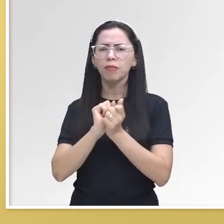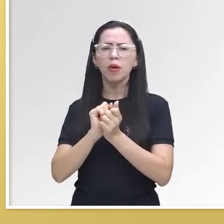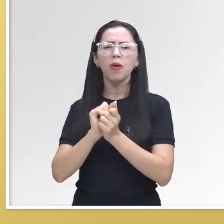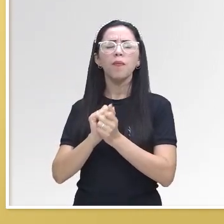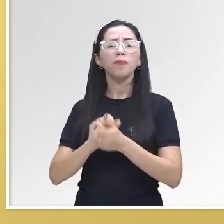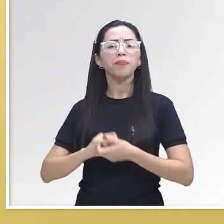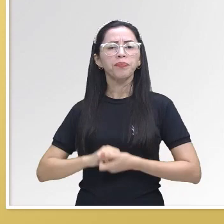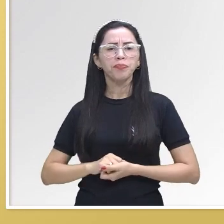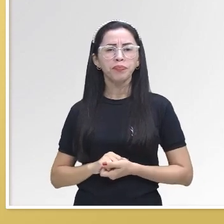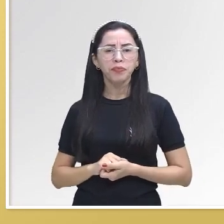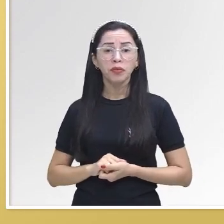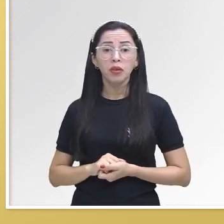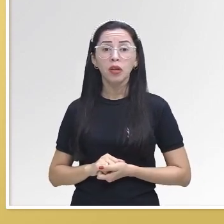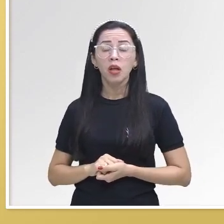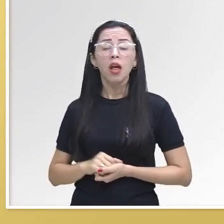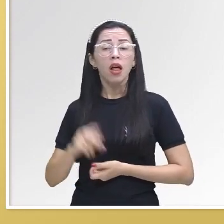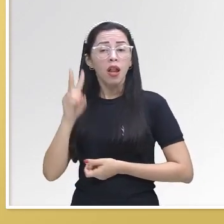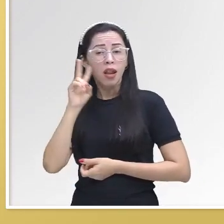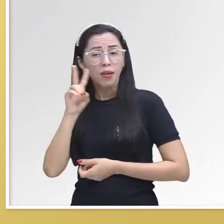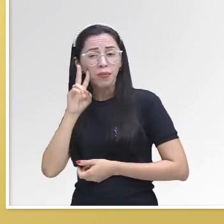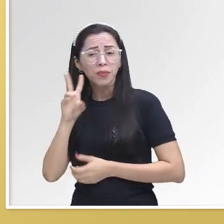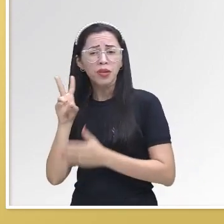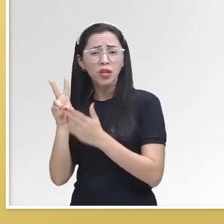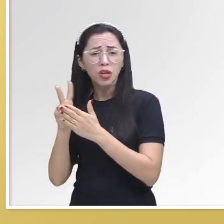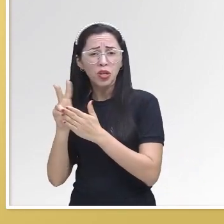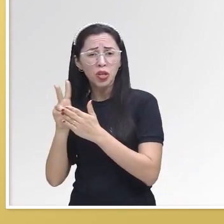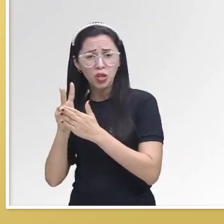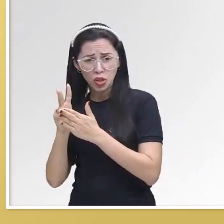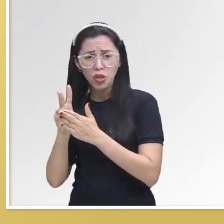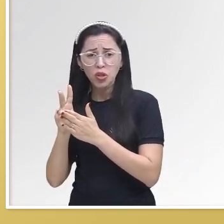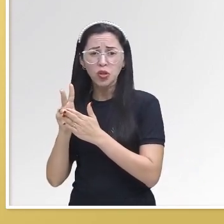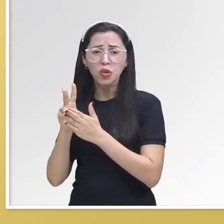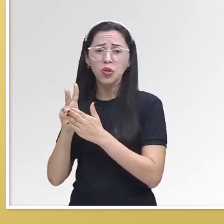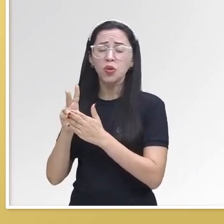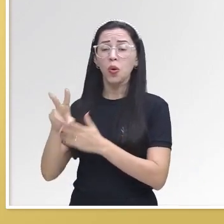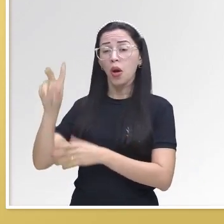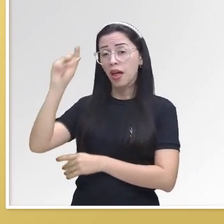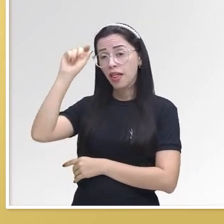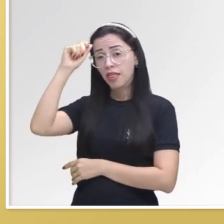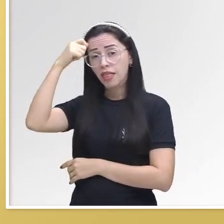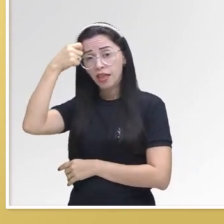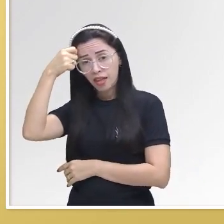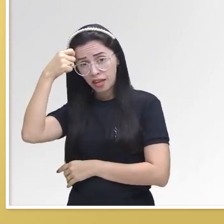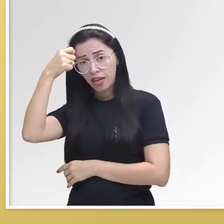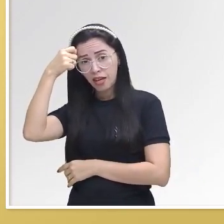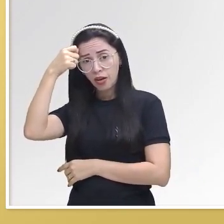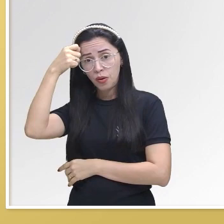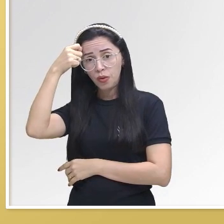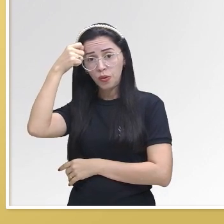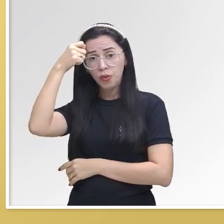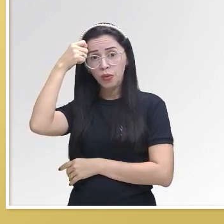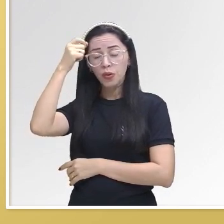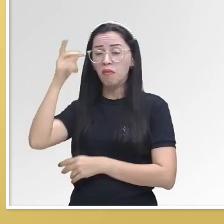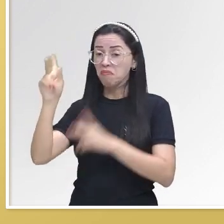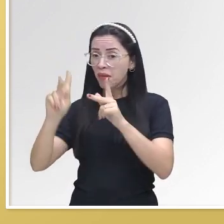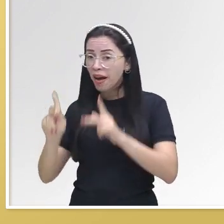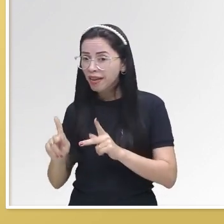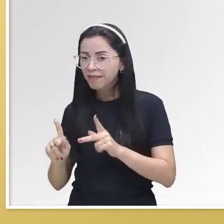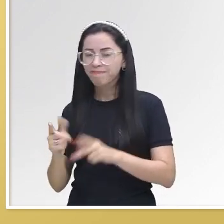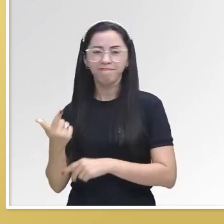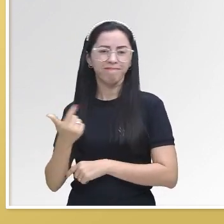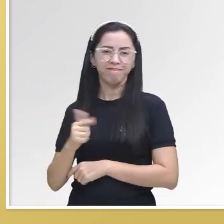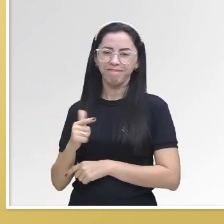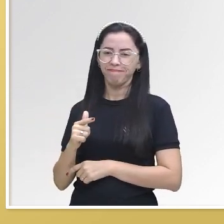O encontro dos índios e negros com os demais segmentos da sociedade brasileira não foi pacífico. Desde o início da